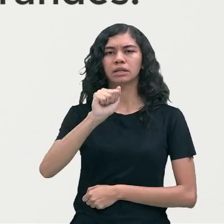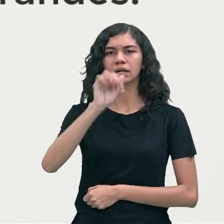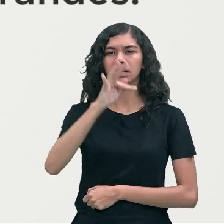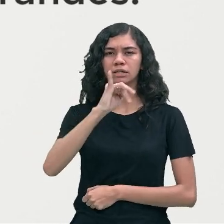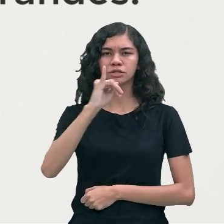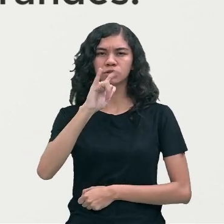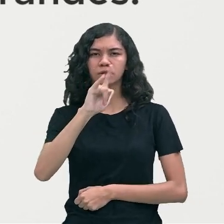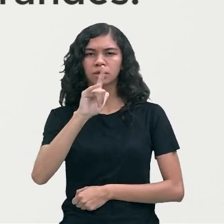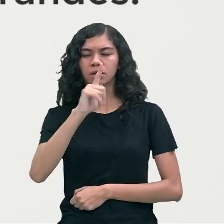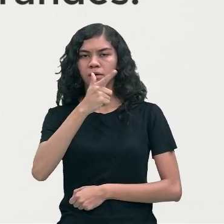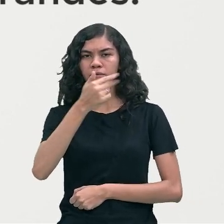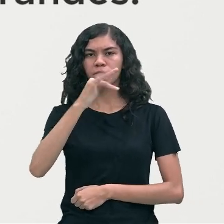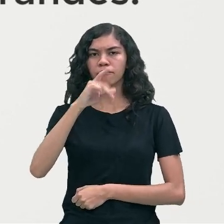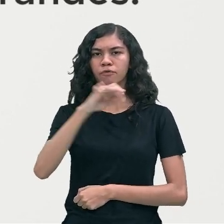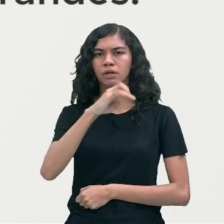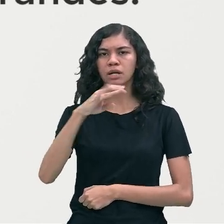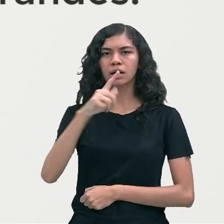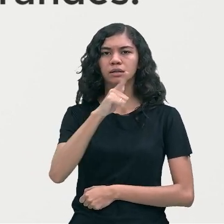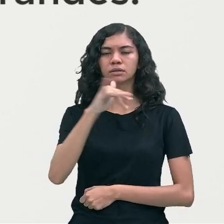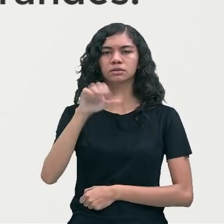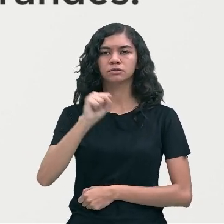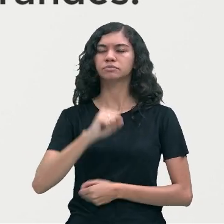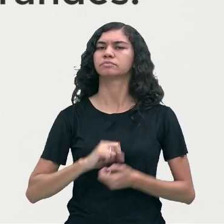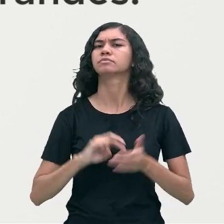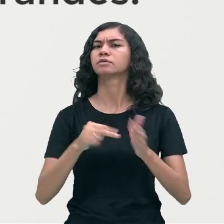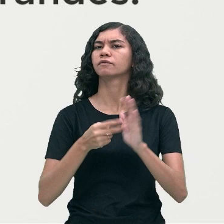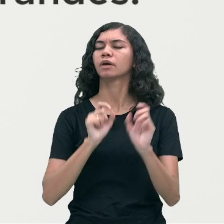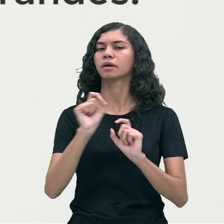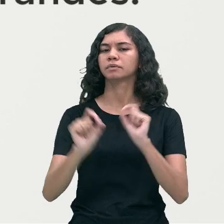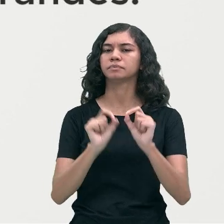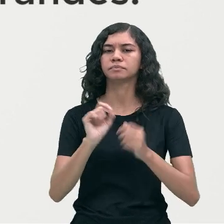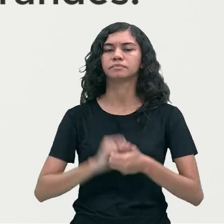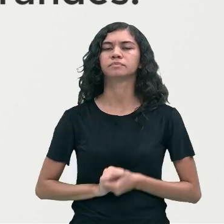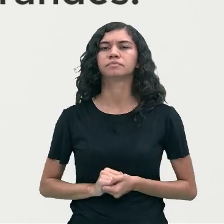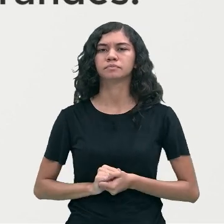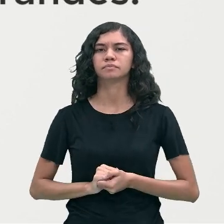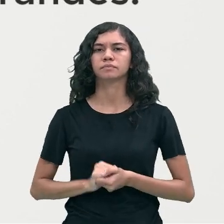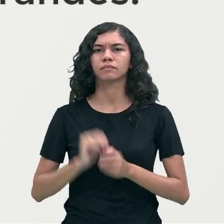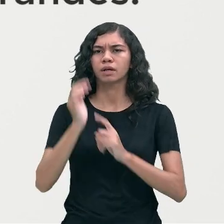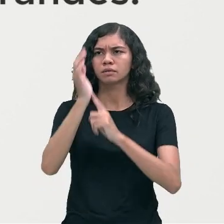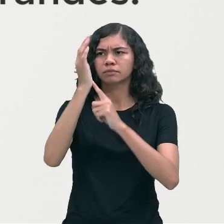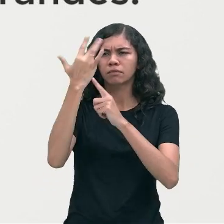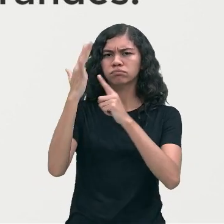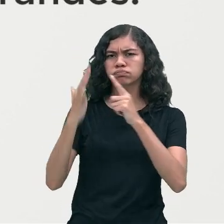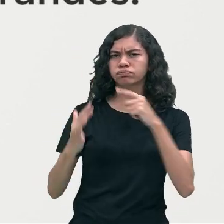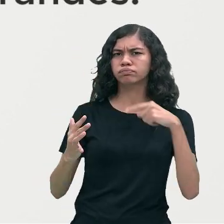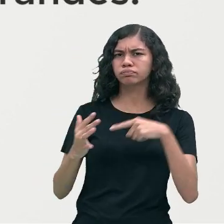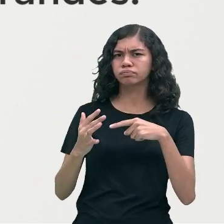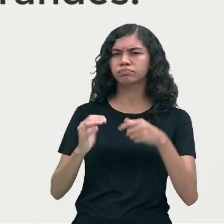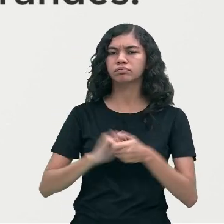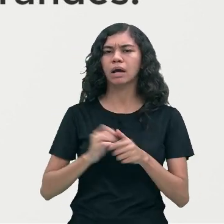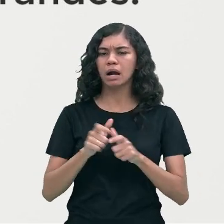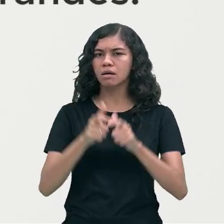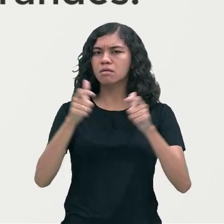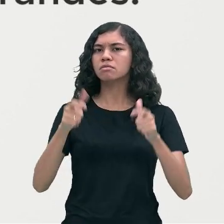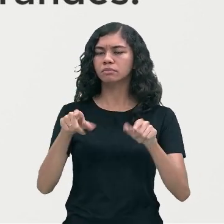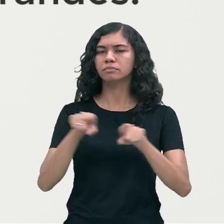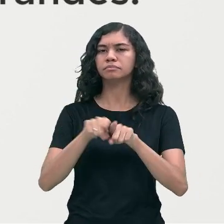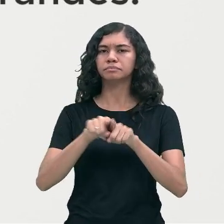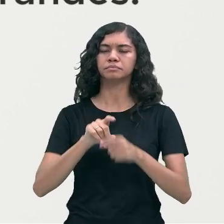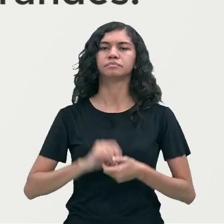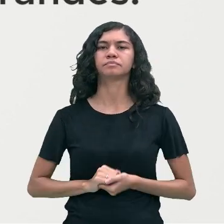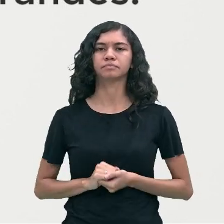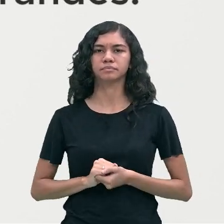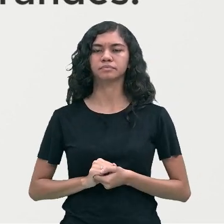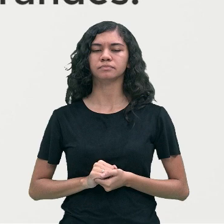latifoliadas. O que quer dizer latifoliadas? Quer dizer que a folha ela é larga e grande. Então, olha